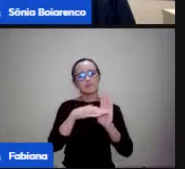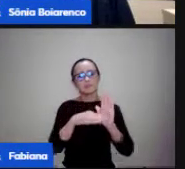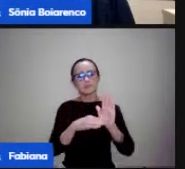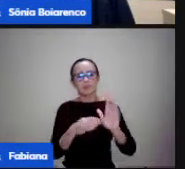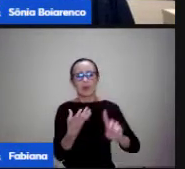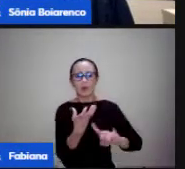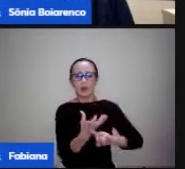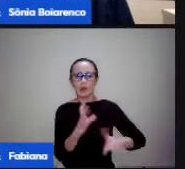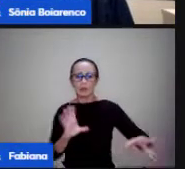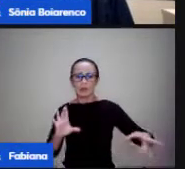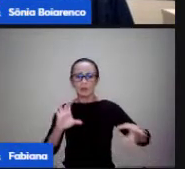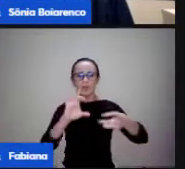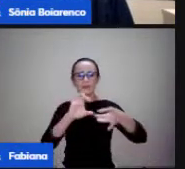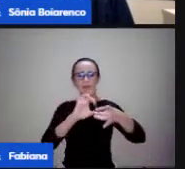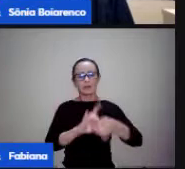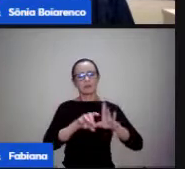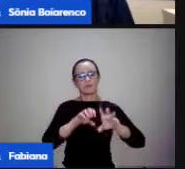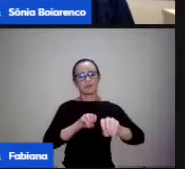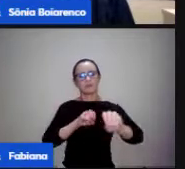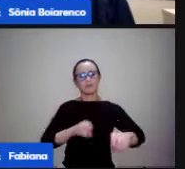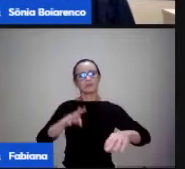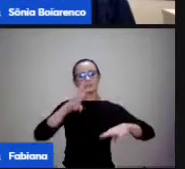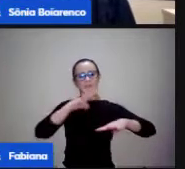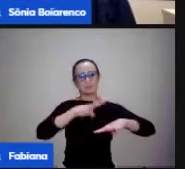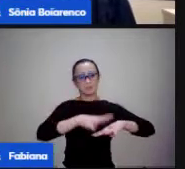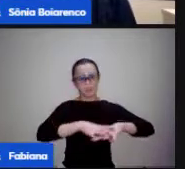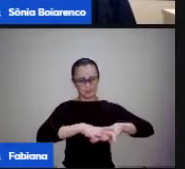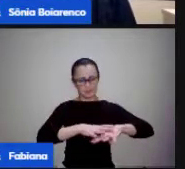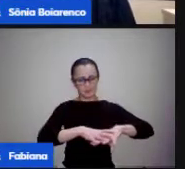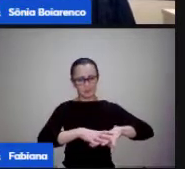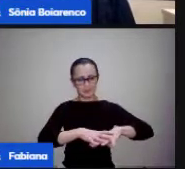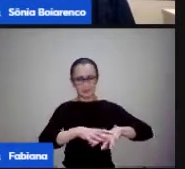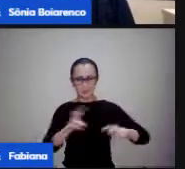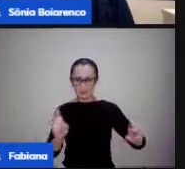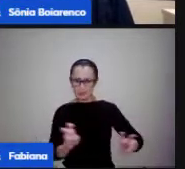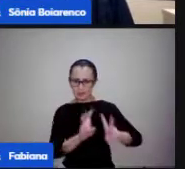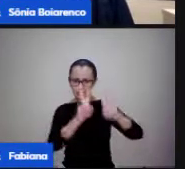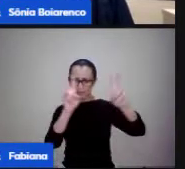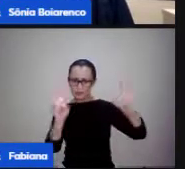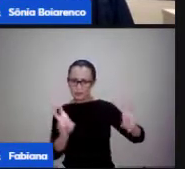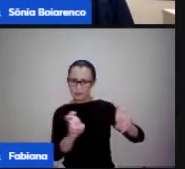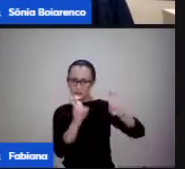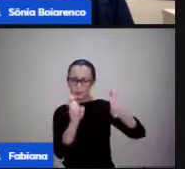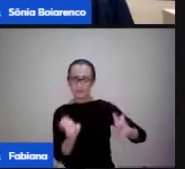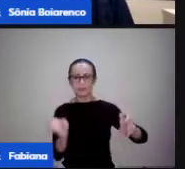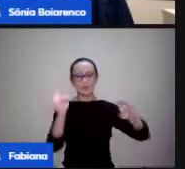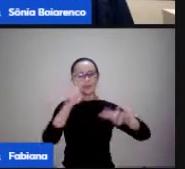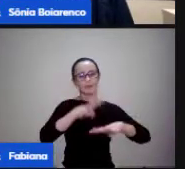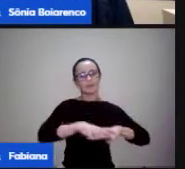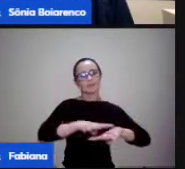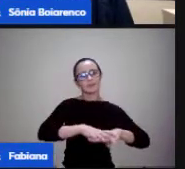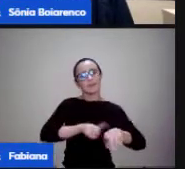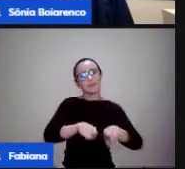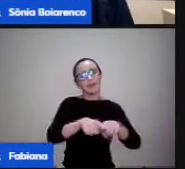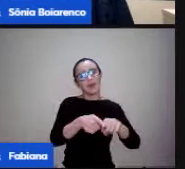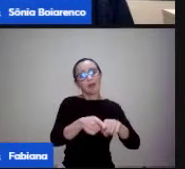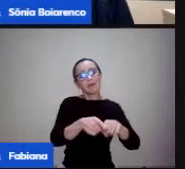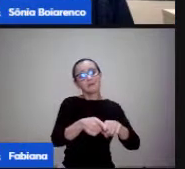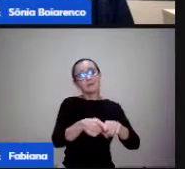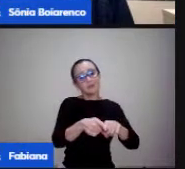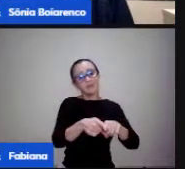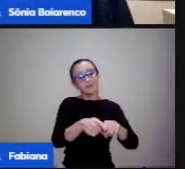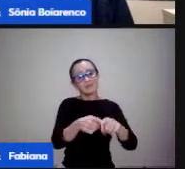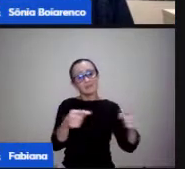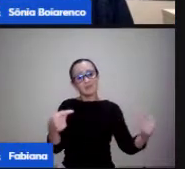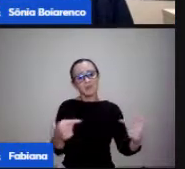ensino de matemática, em que, apesar de o tema gerador ser a matemática, tem muita relação com a língua